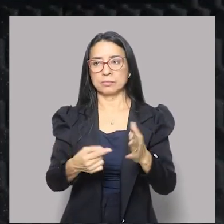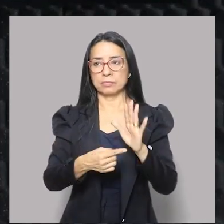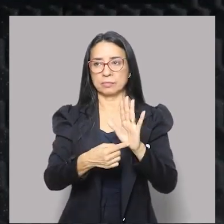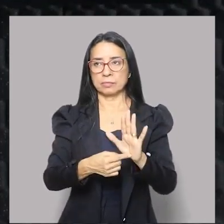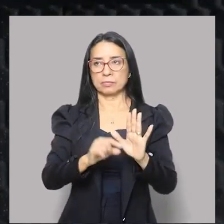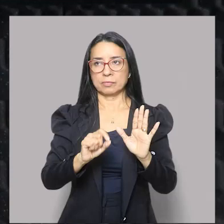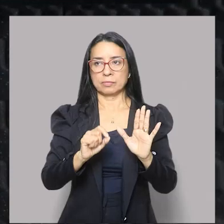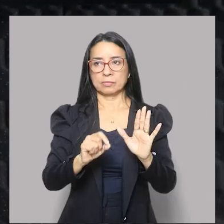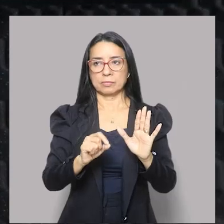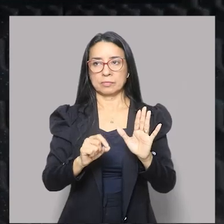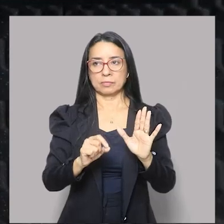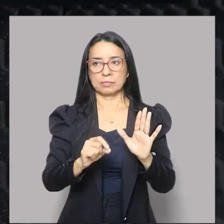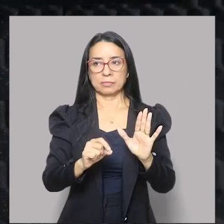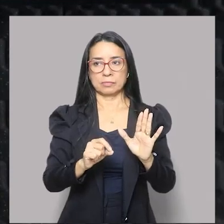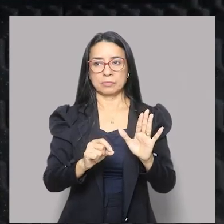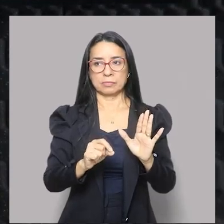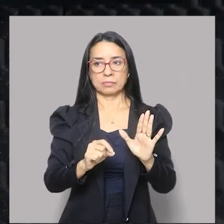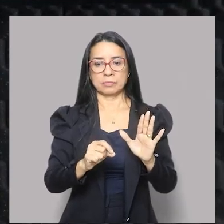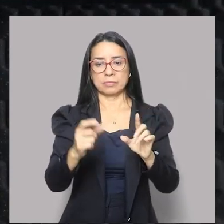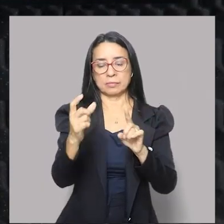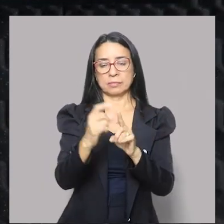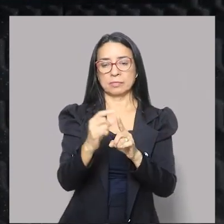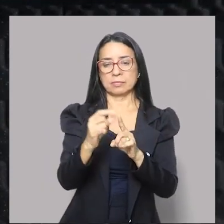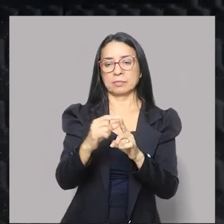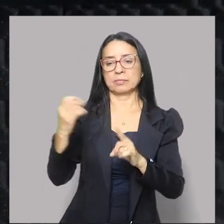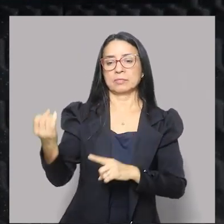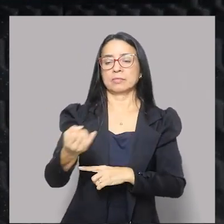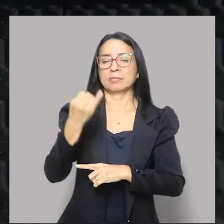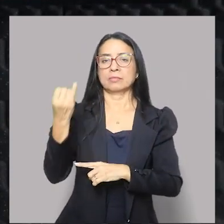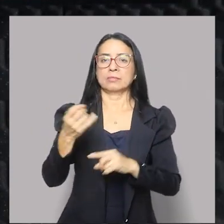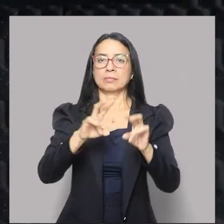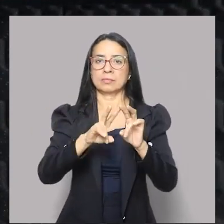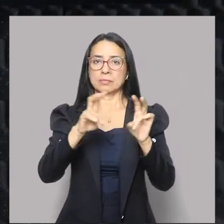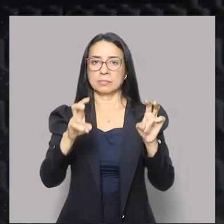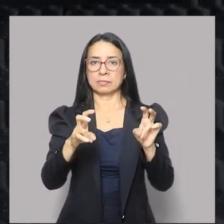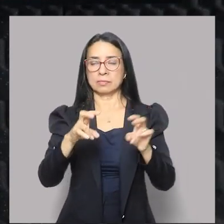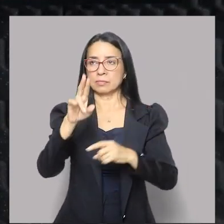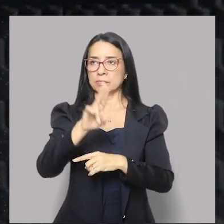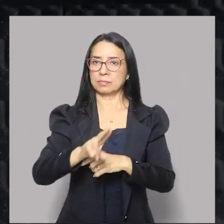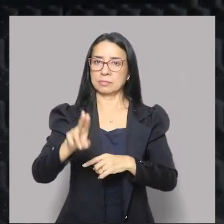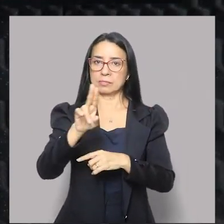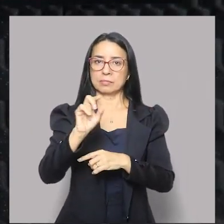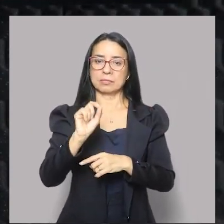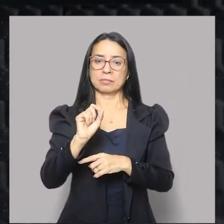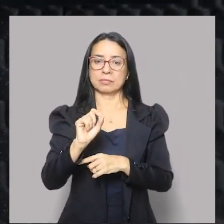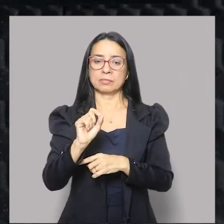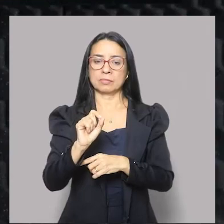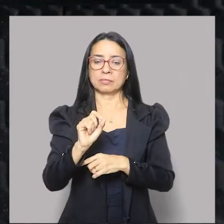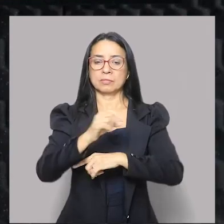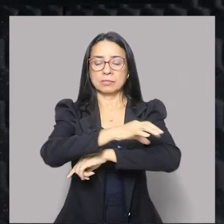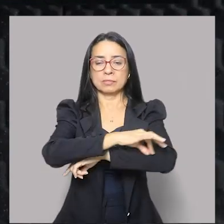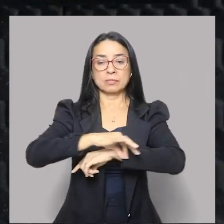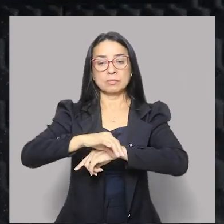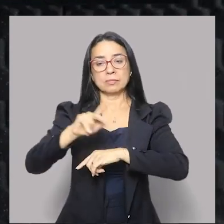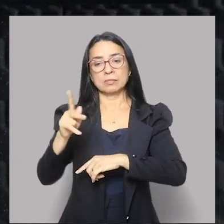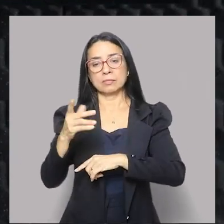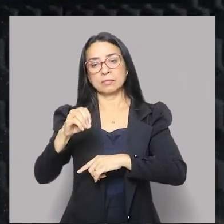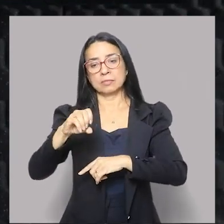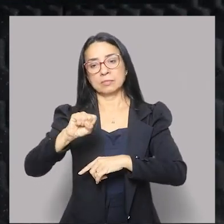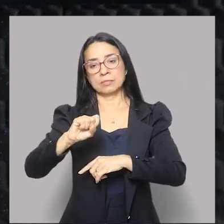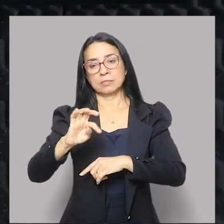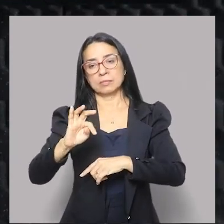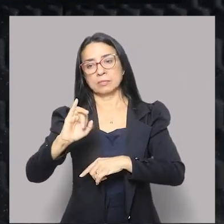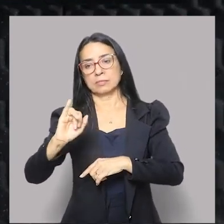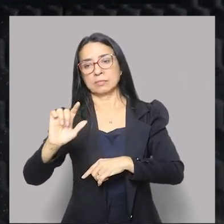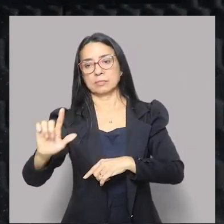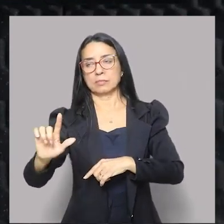trago aqui logo as palavras-chave também do tema. Olha como eu utilizo arquitetura hostil, fragmentação